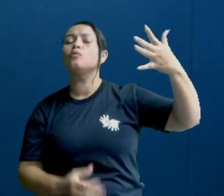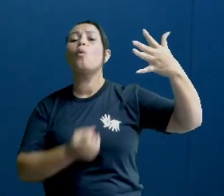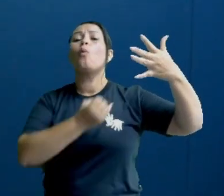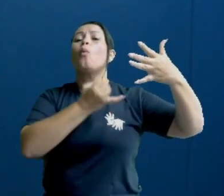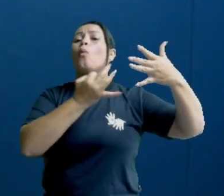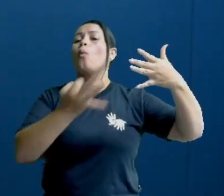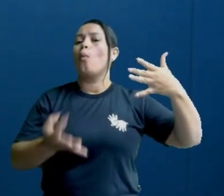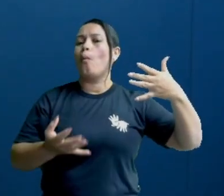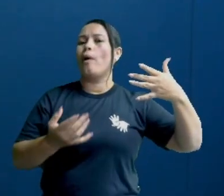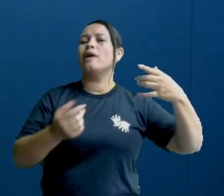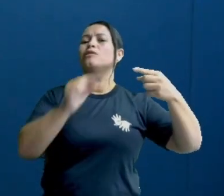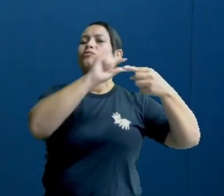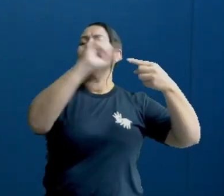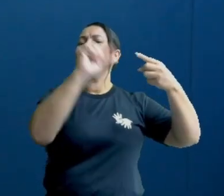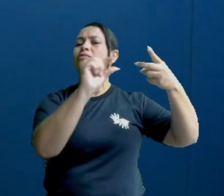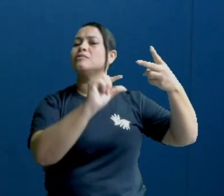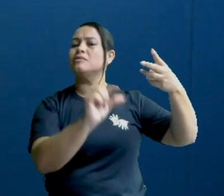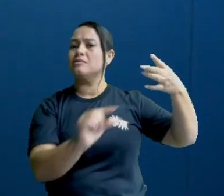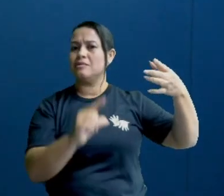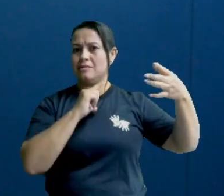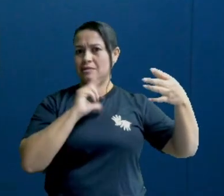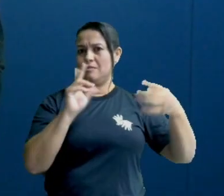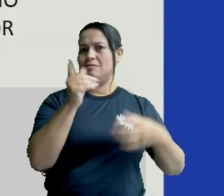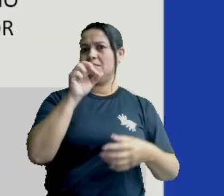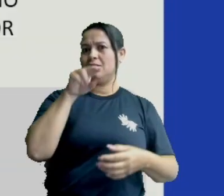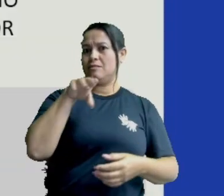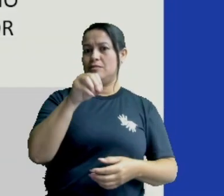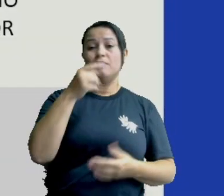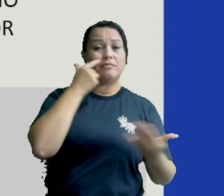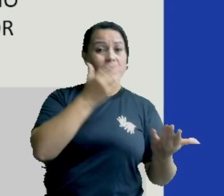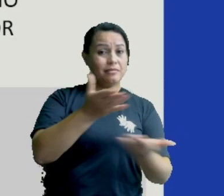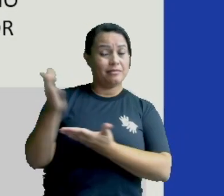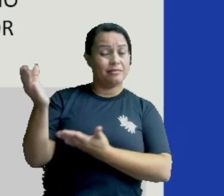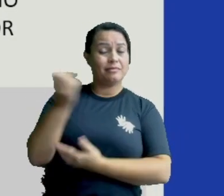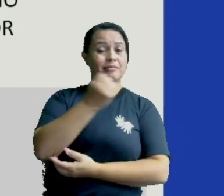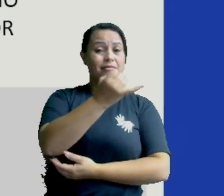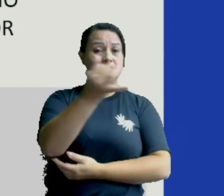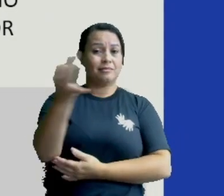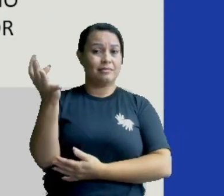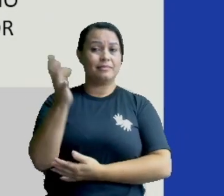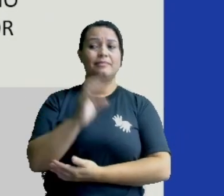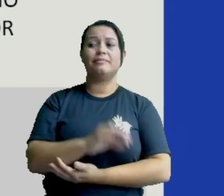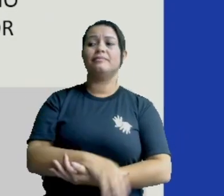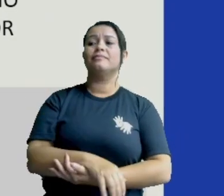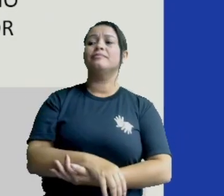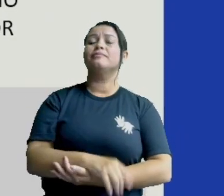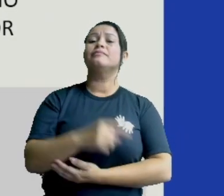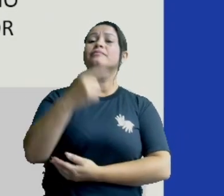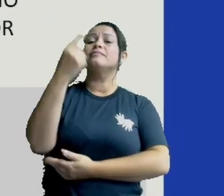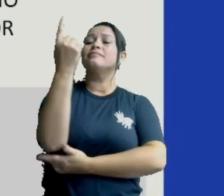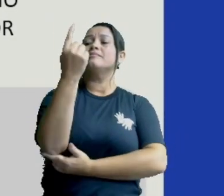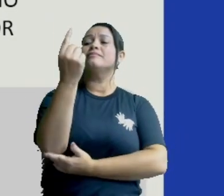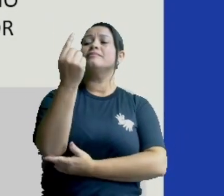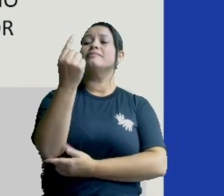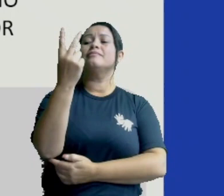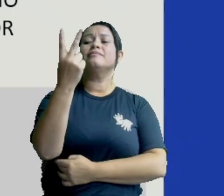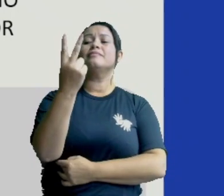ver quantos versos tem no hino. Acompanha comigo a contagem, ó.